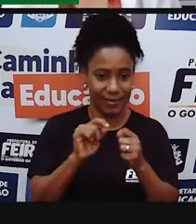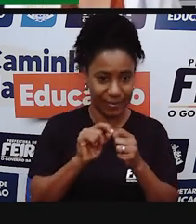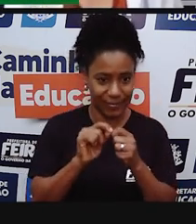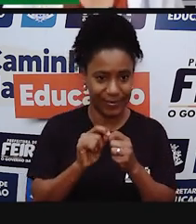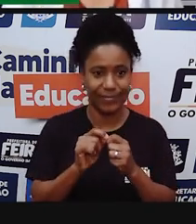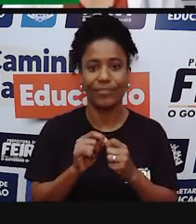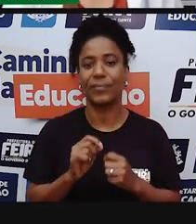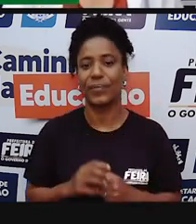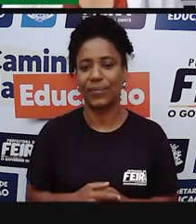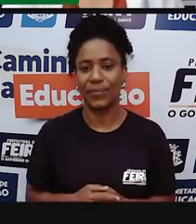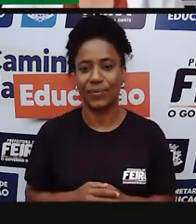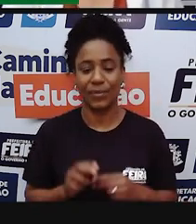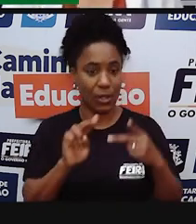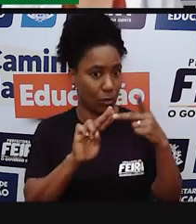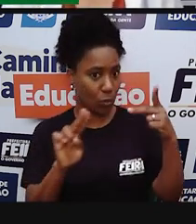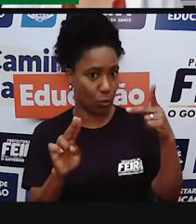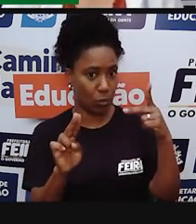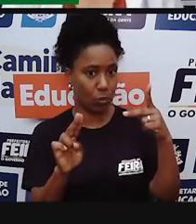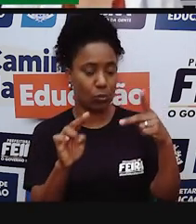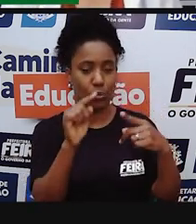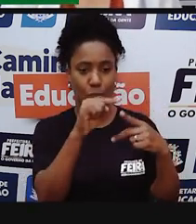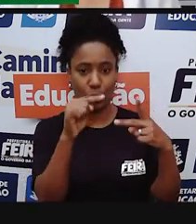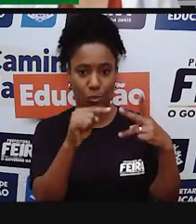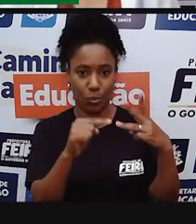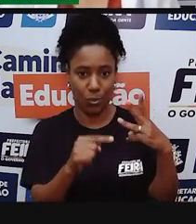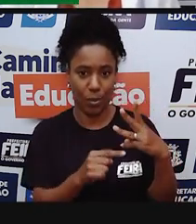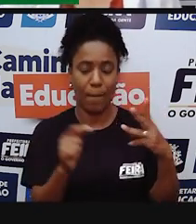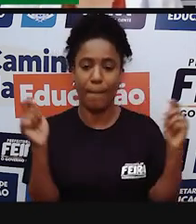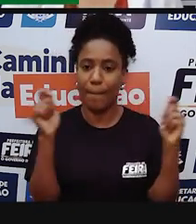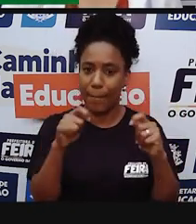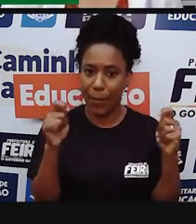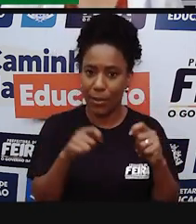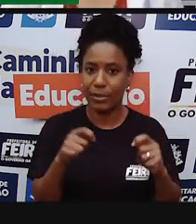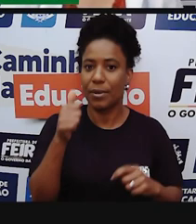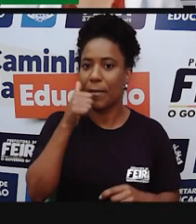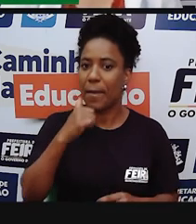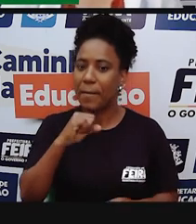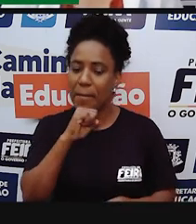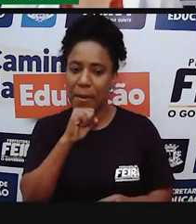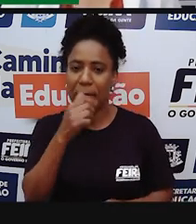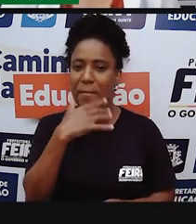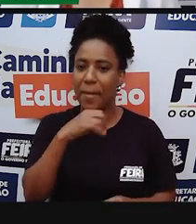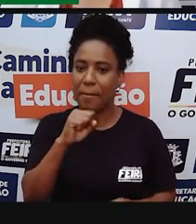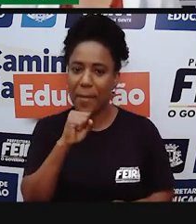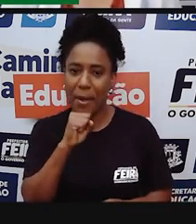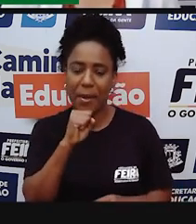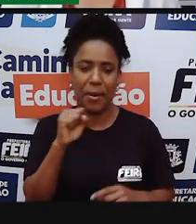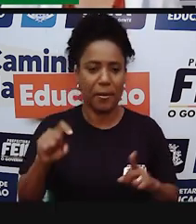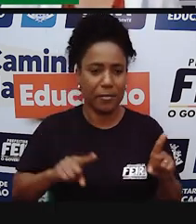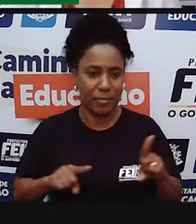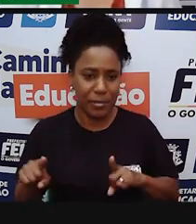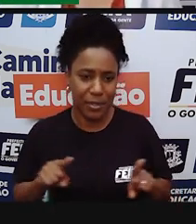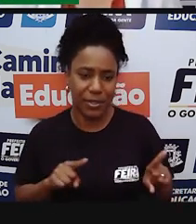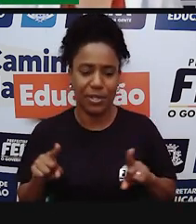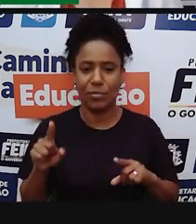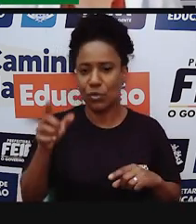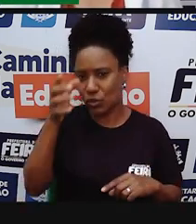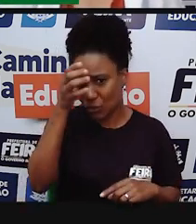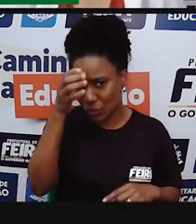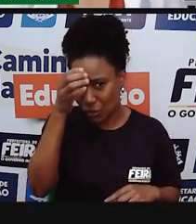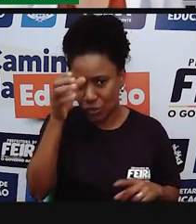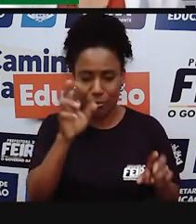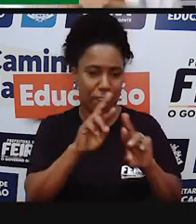eu deixo aqui mais uma imagem como exemplo né Vocês podem colocar os pais de vocês primos tios